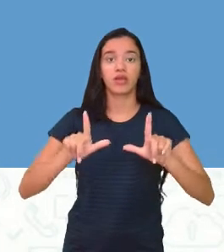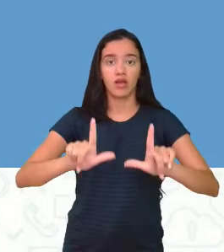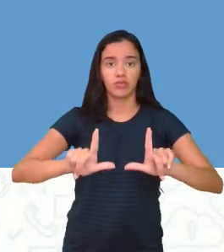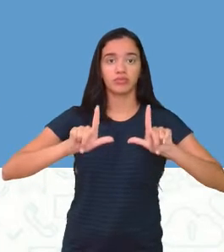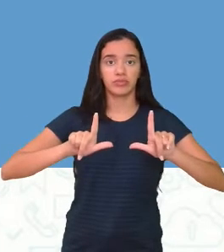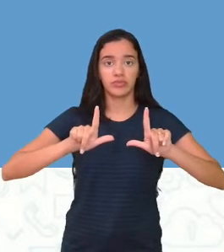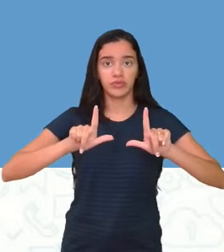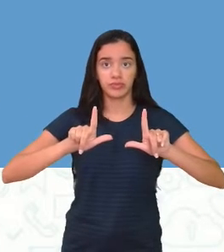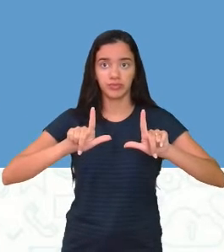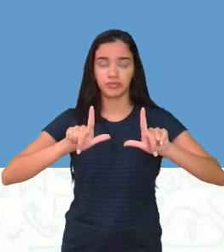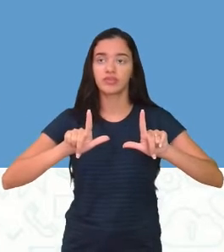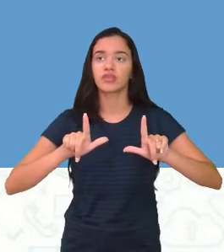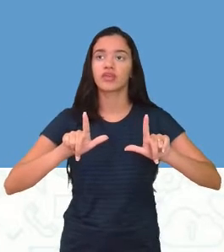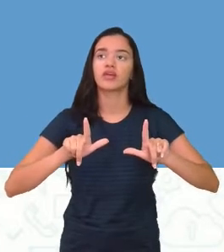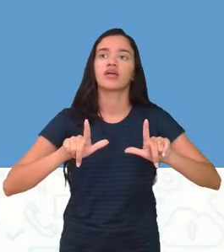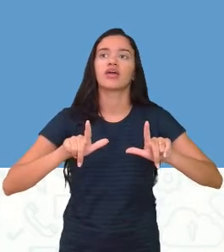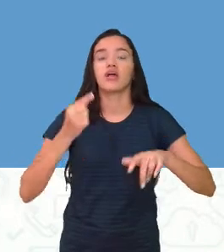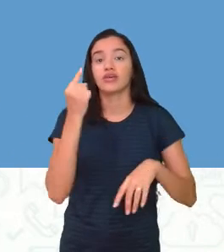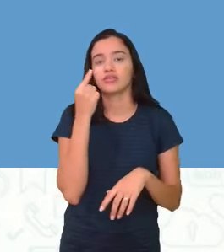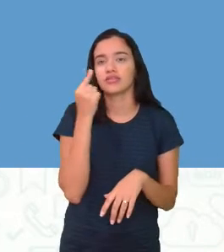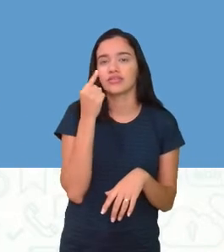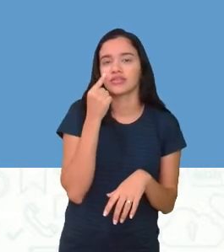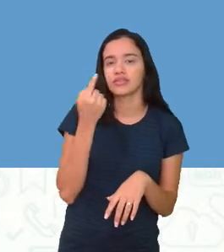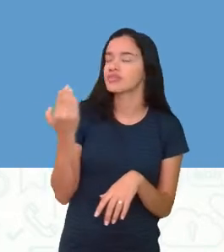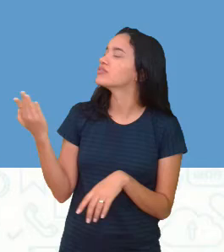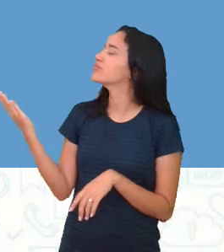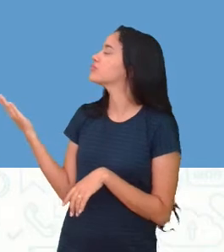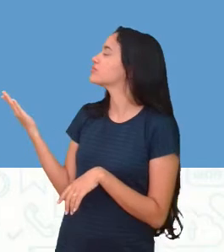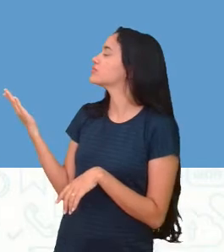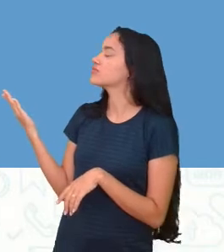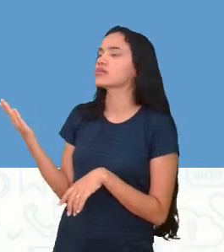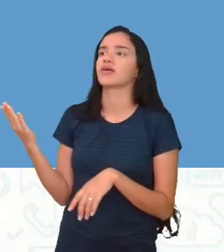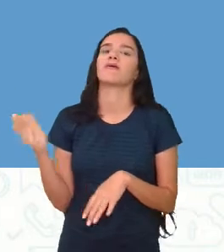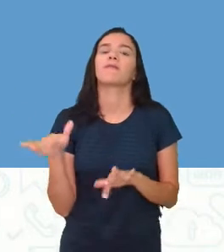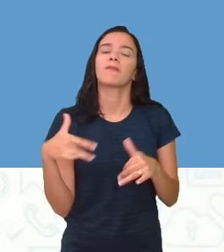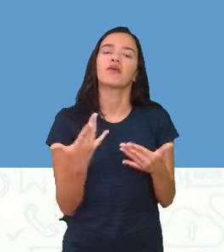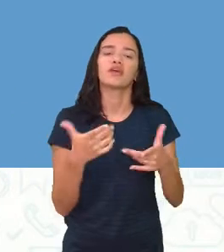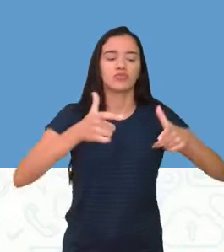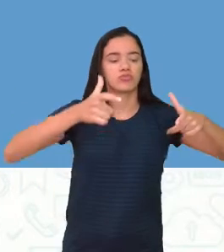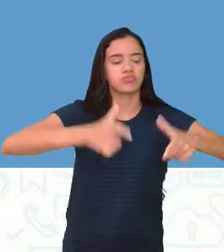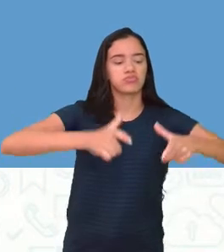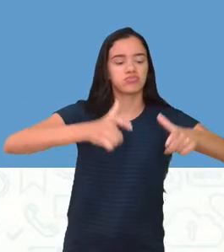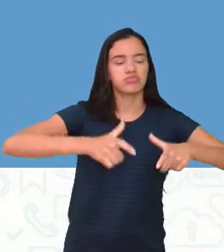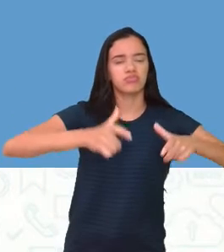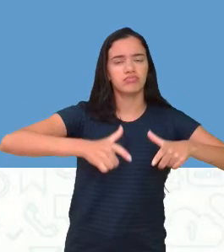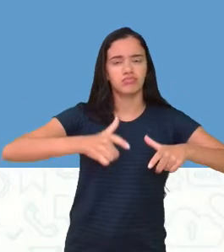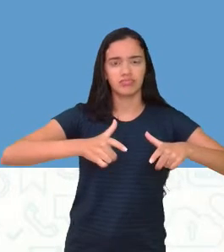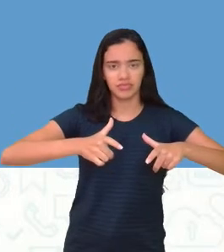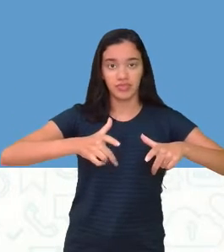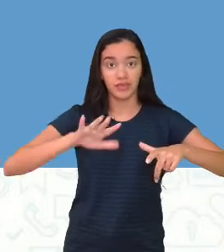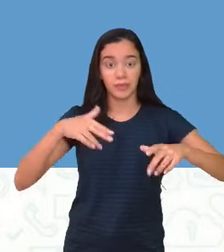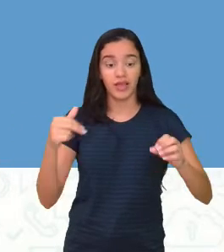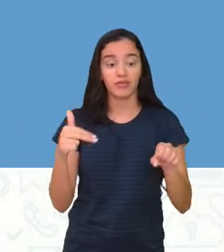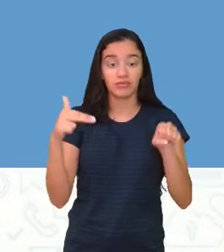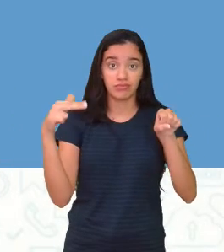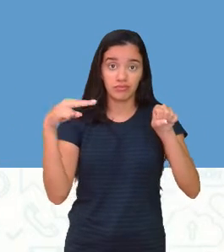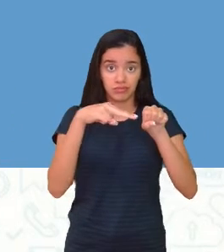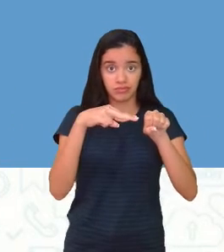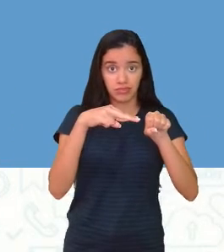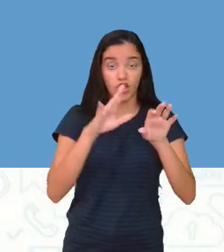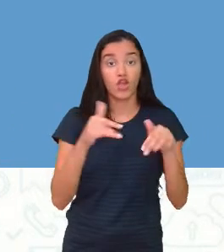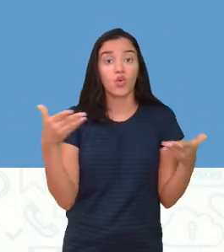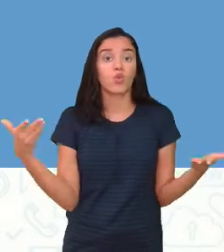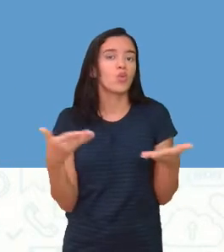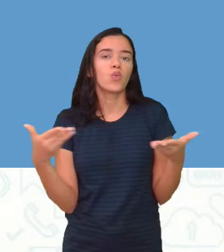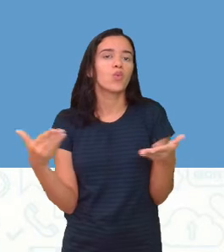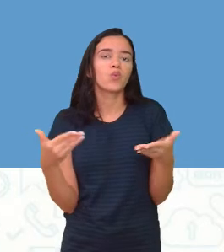Depois a gente deixou o CD, vocês estão vendo ali o aparelho que tocava CD. E aí a gente foi pro pendrive. E hoje